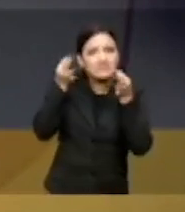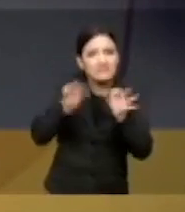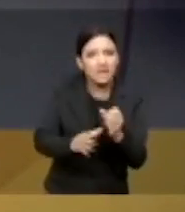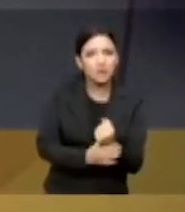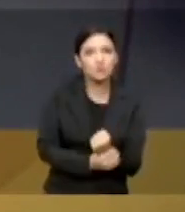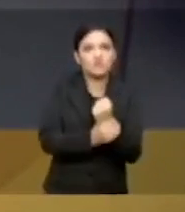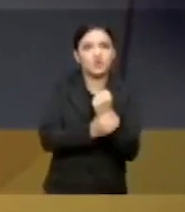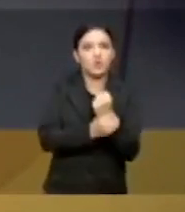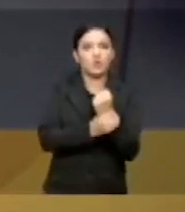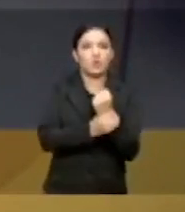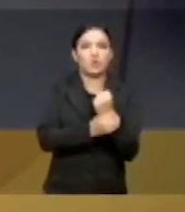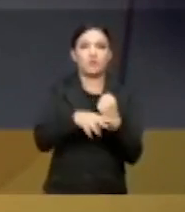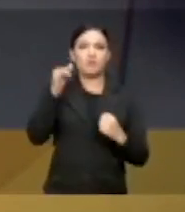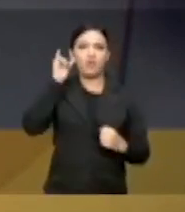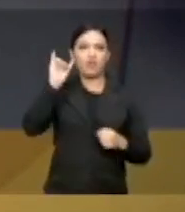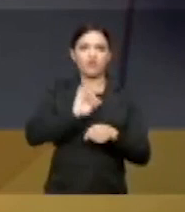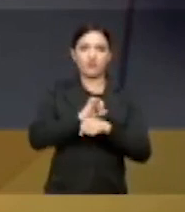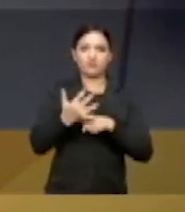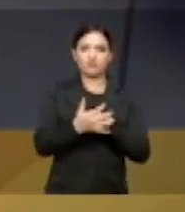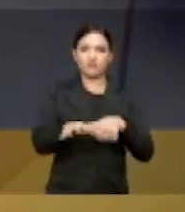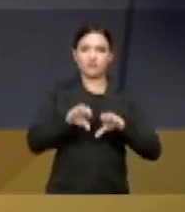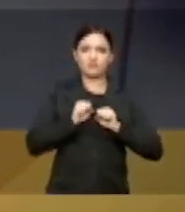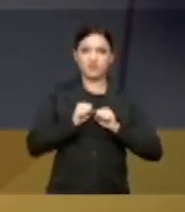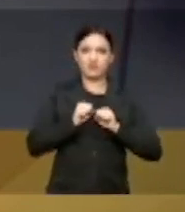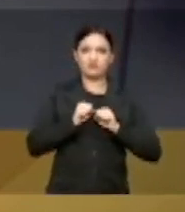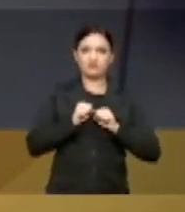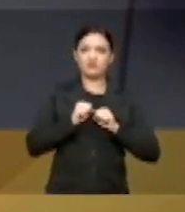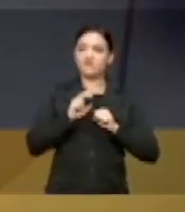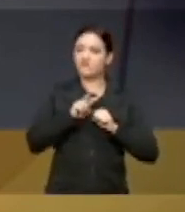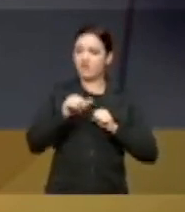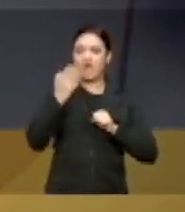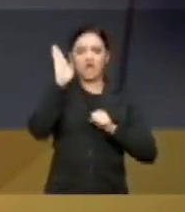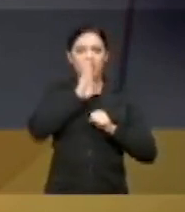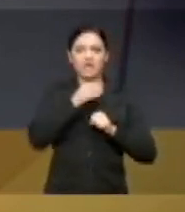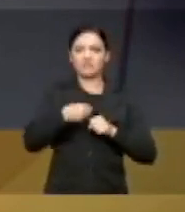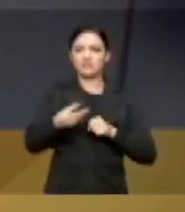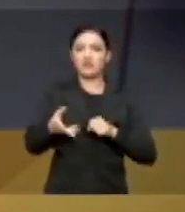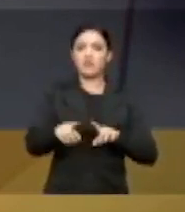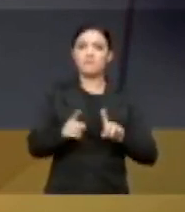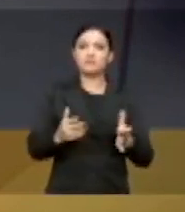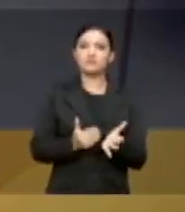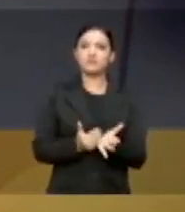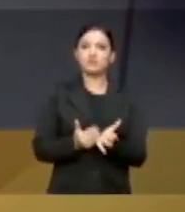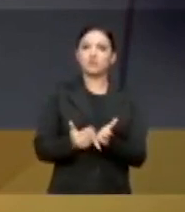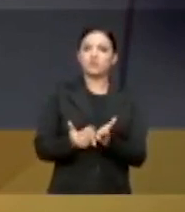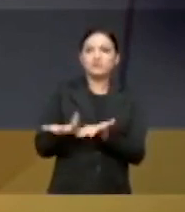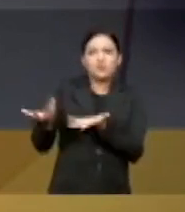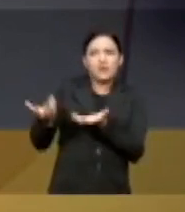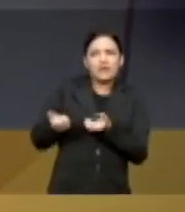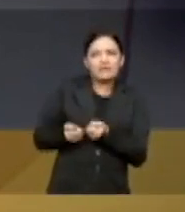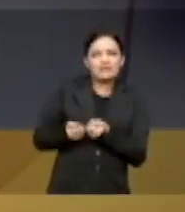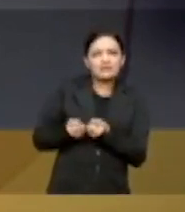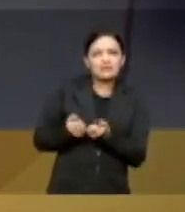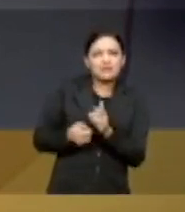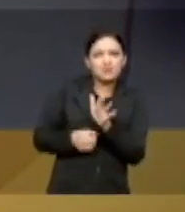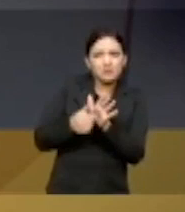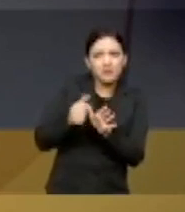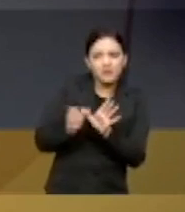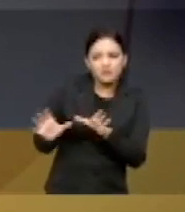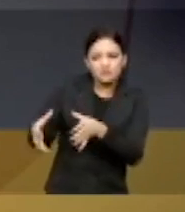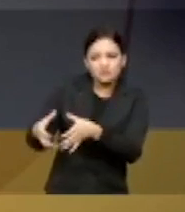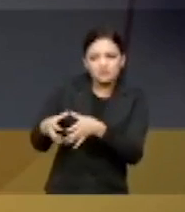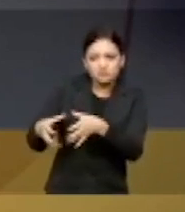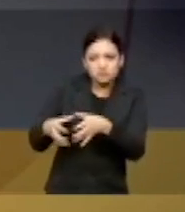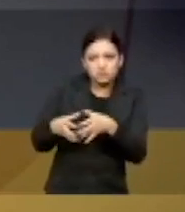para prevenir a Covid-19. No primeiro momento, quando do recebimento paulatino dos primeiros lotes das vacinas que venham a